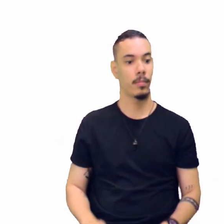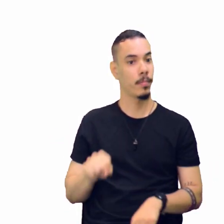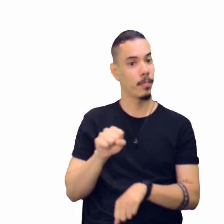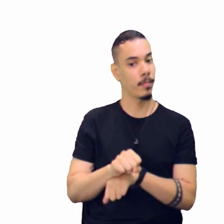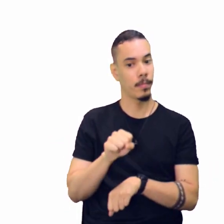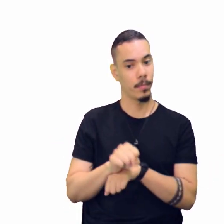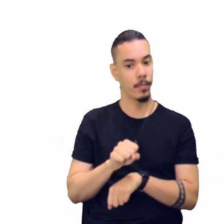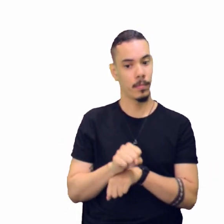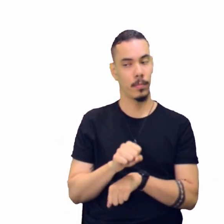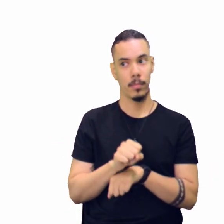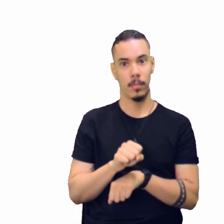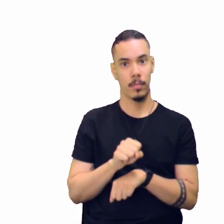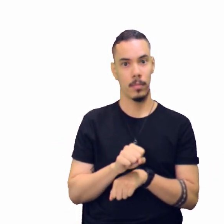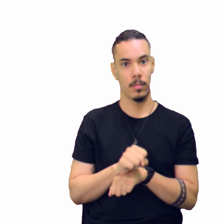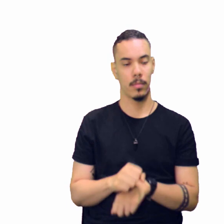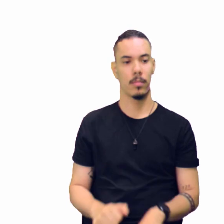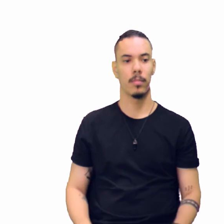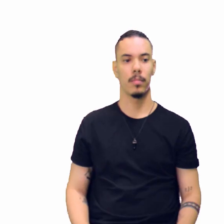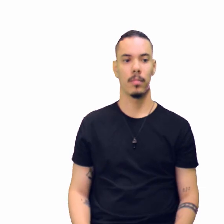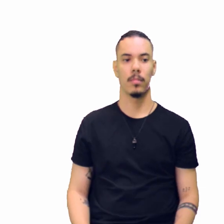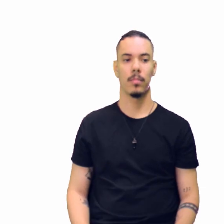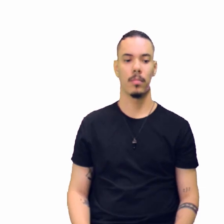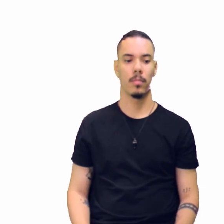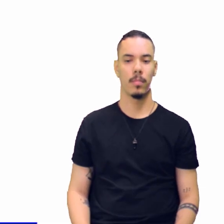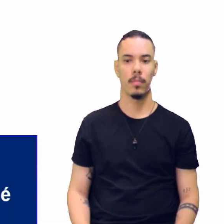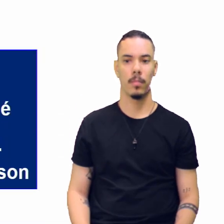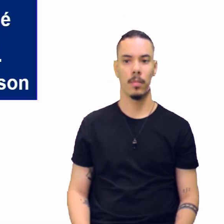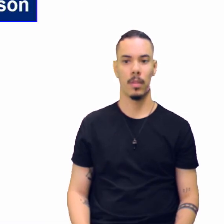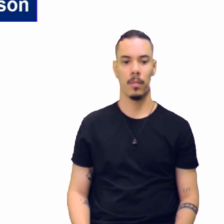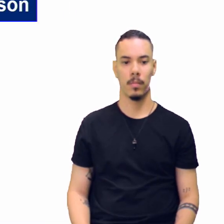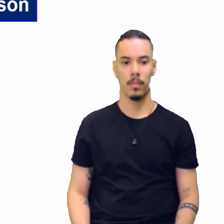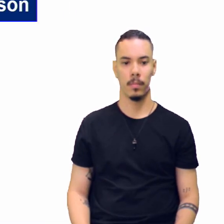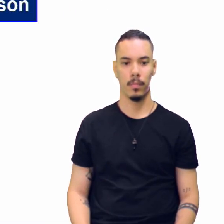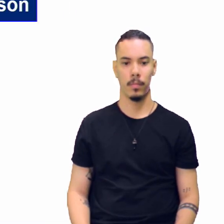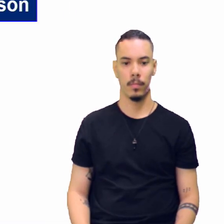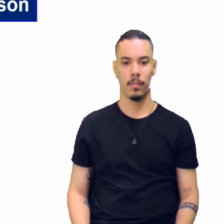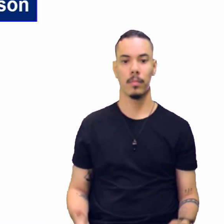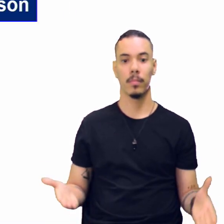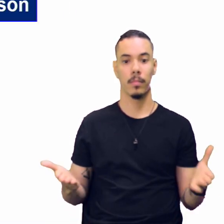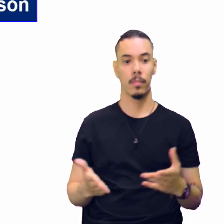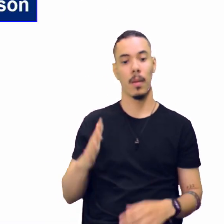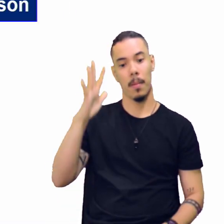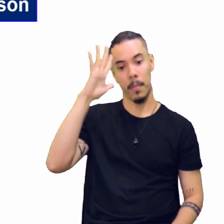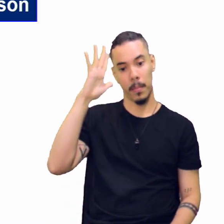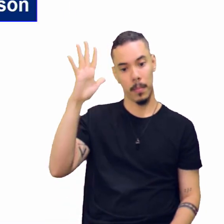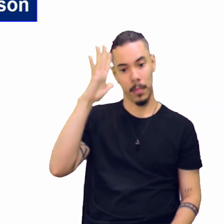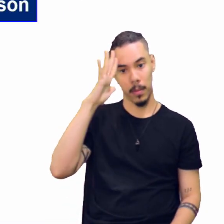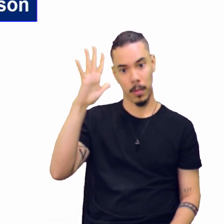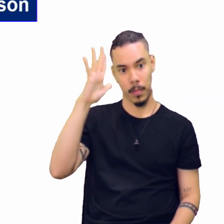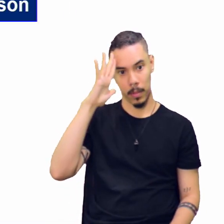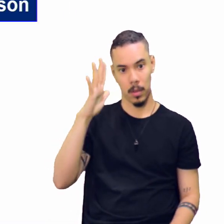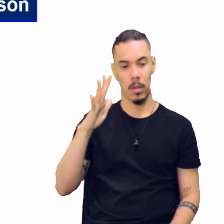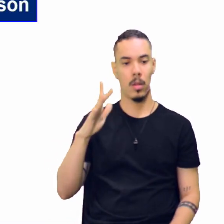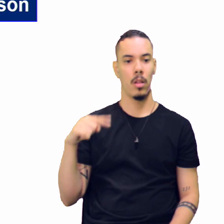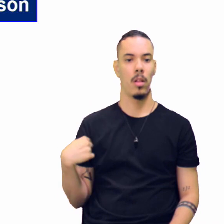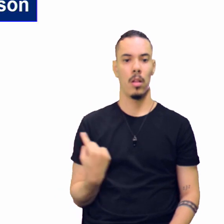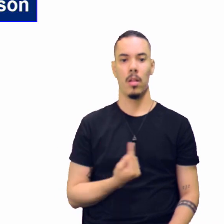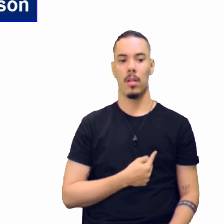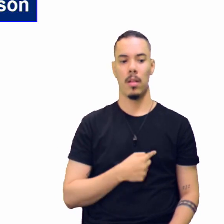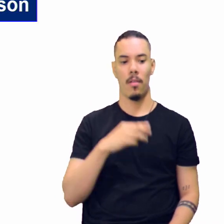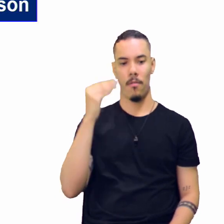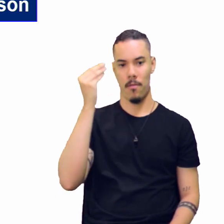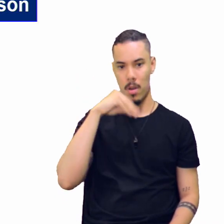aqui por vocês. Vamos agora, amadinho, o pensamento do dia. Nossa